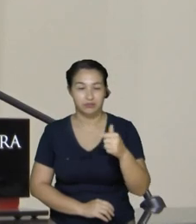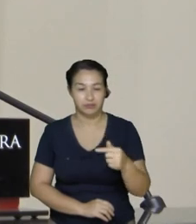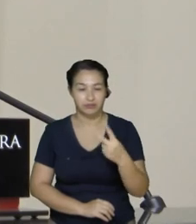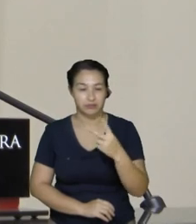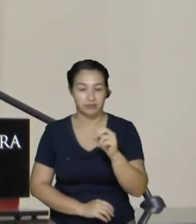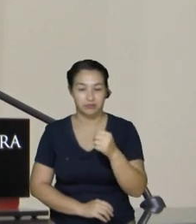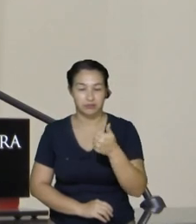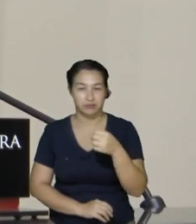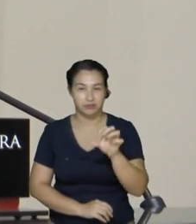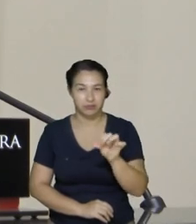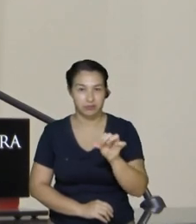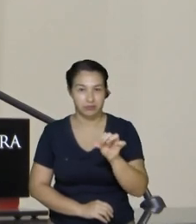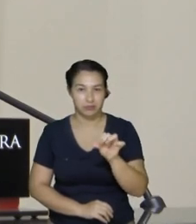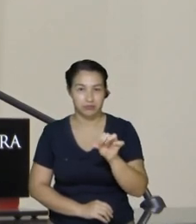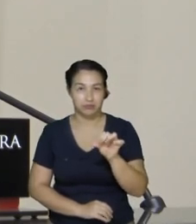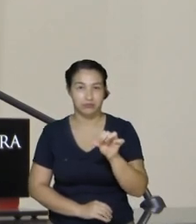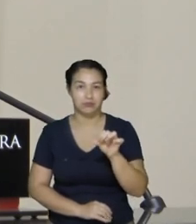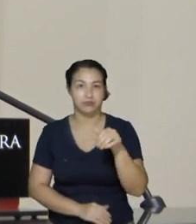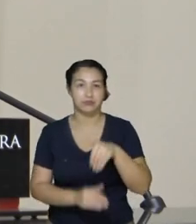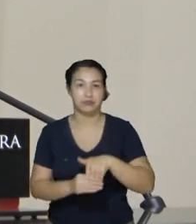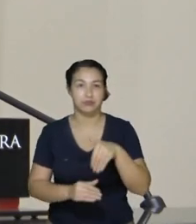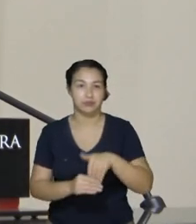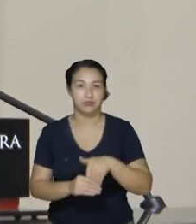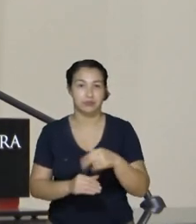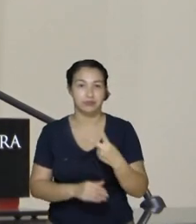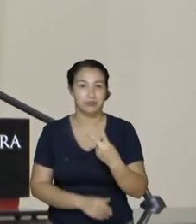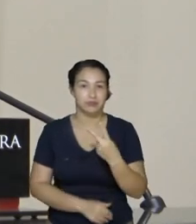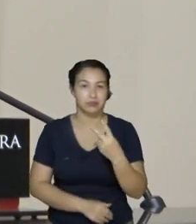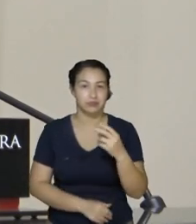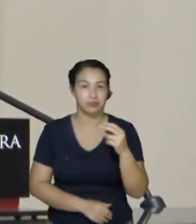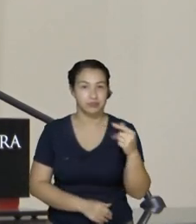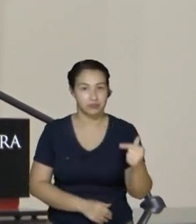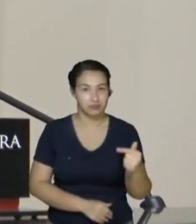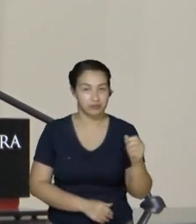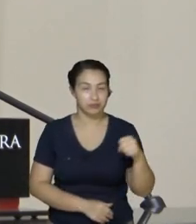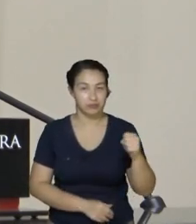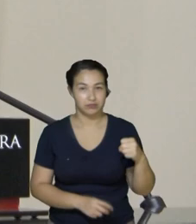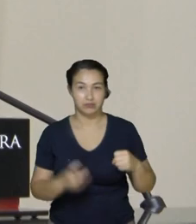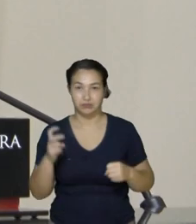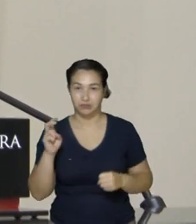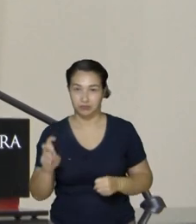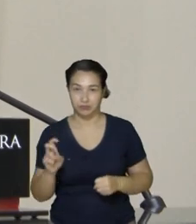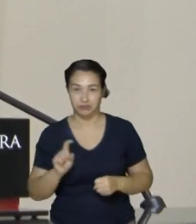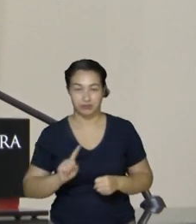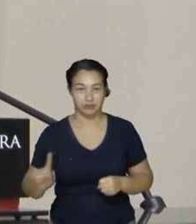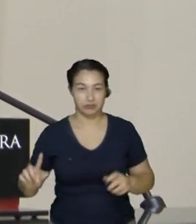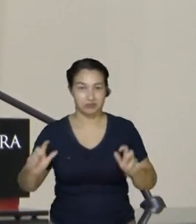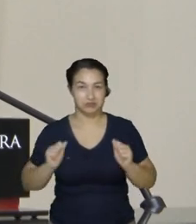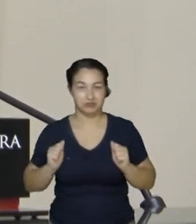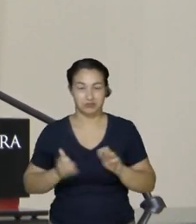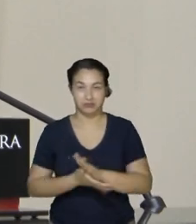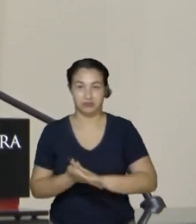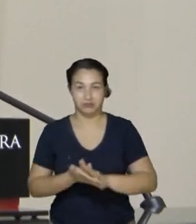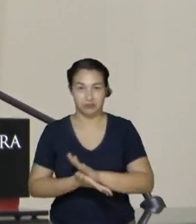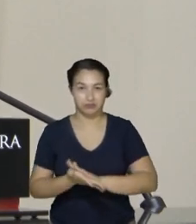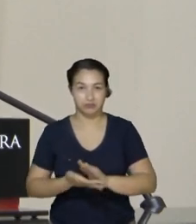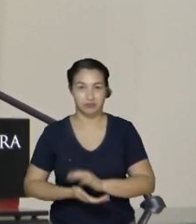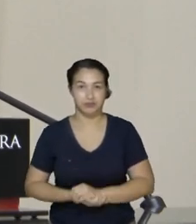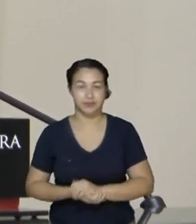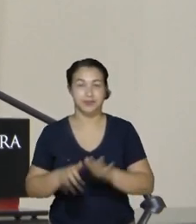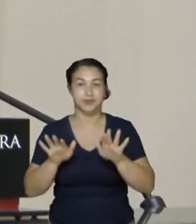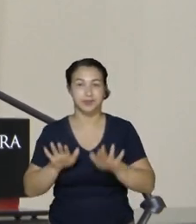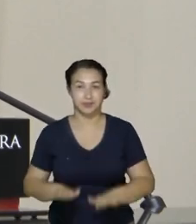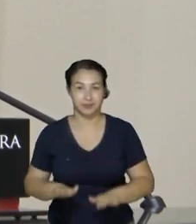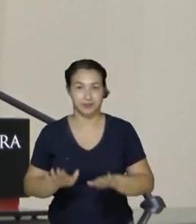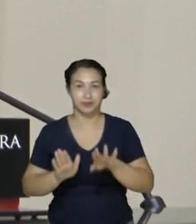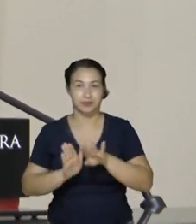327-2019, com a seguinte votação: 27 votos sim, 5 votos não e nenhuma abstenção. Foi mantido